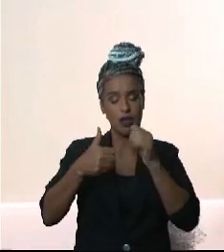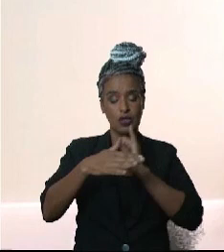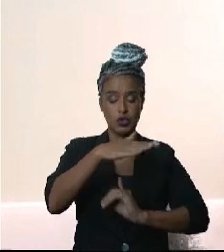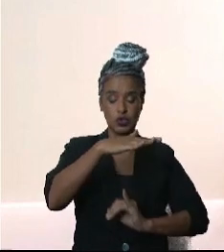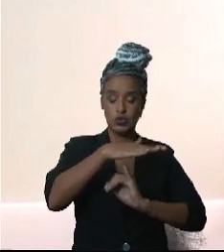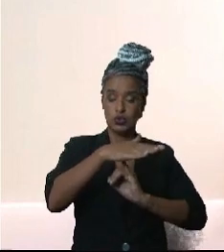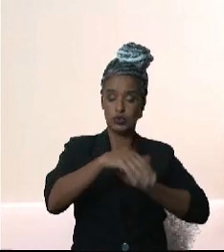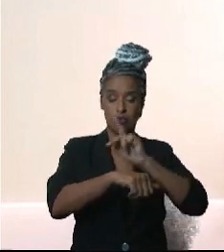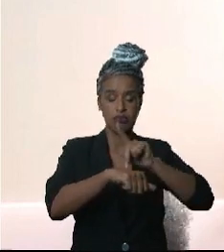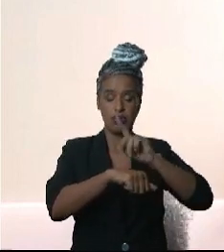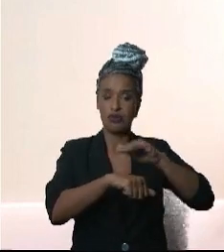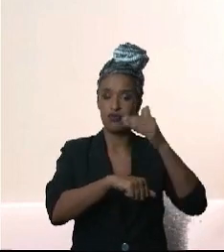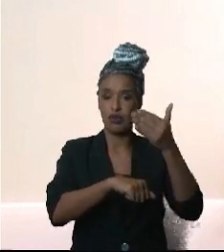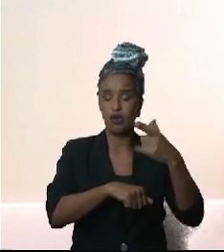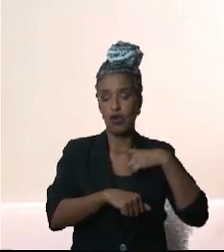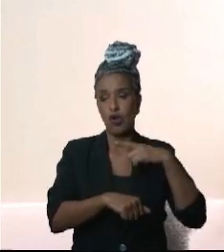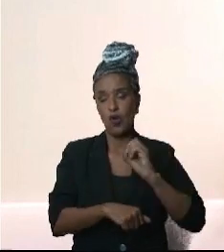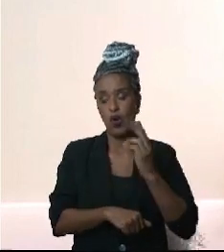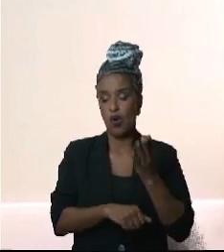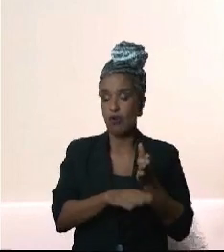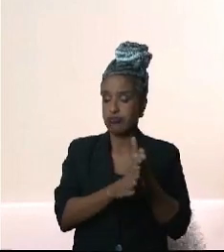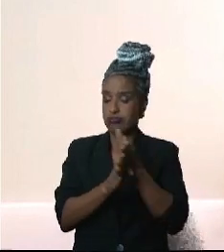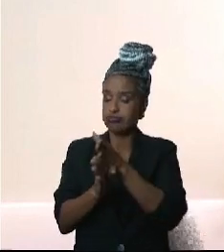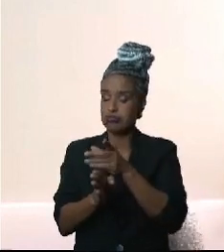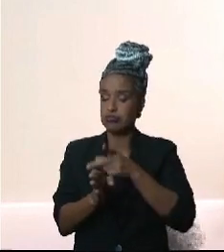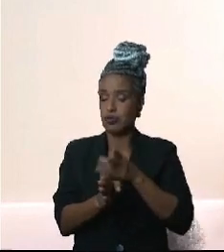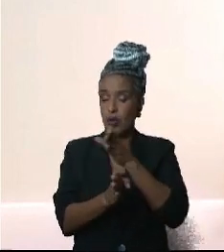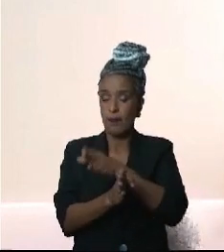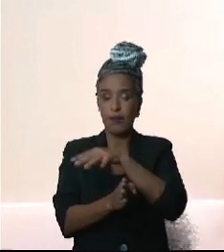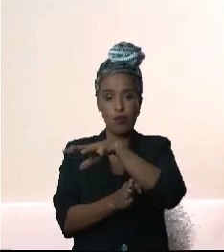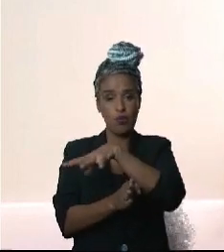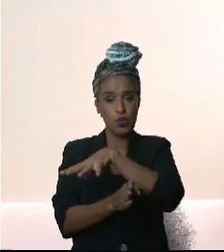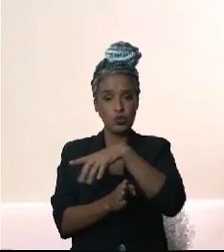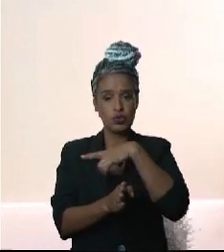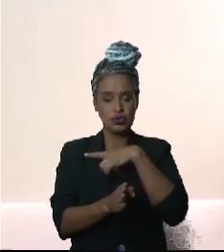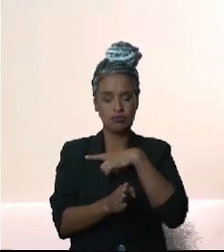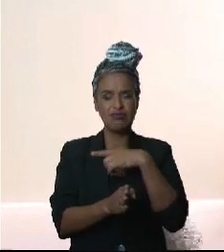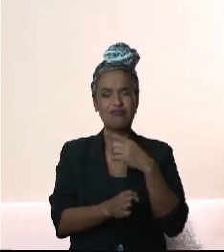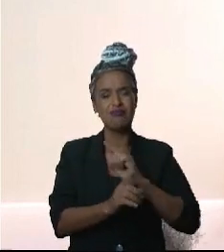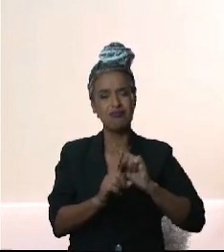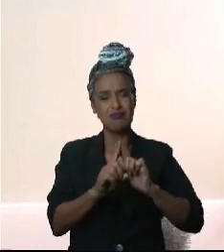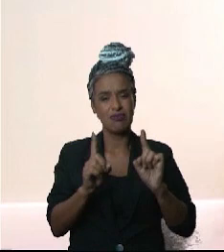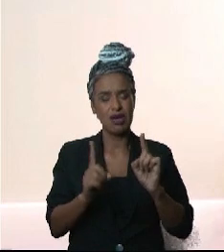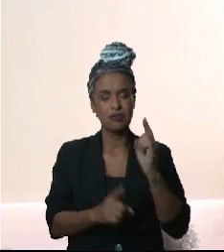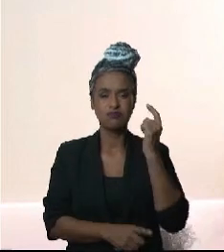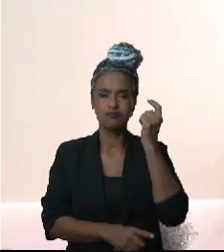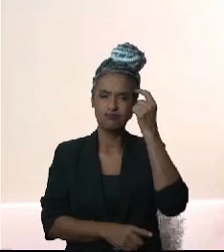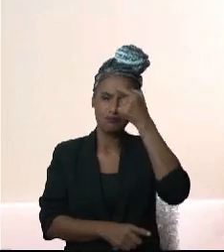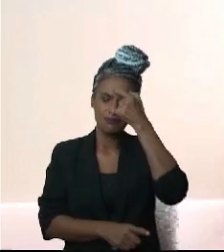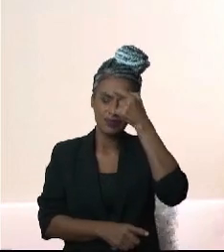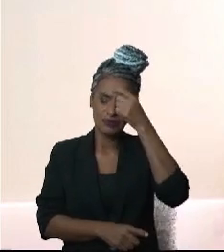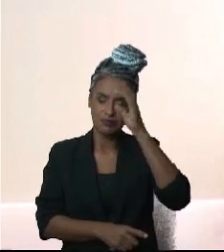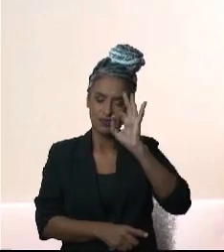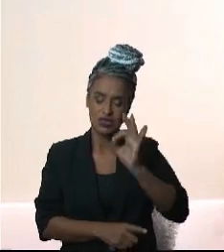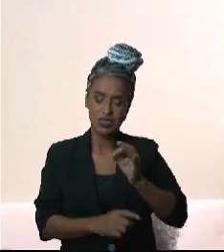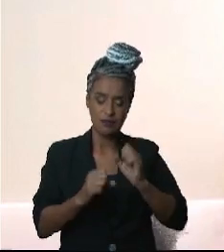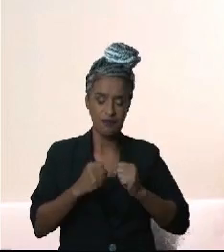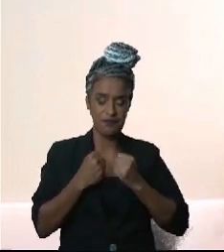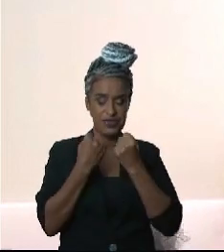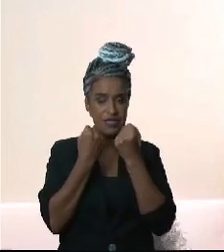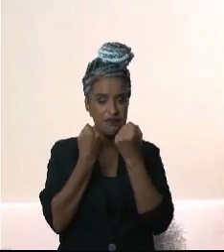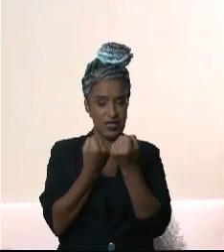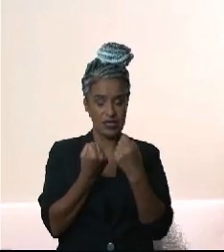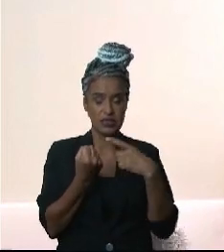instituições internacionais ou multilaterais, como vocês dizem. Mas nós estamos cientes de que a defesa dessa